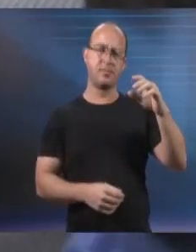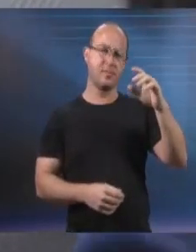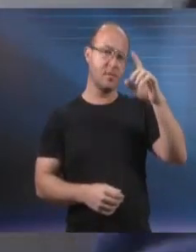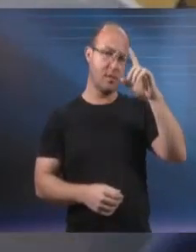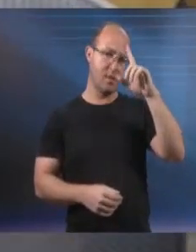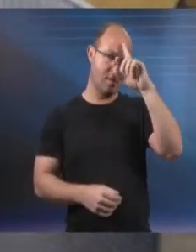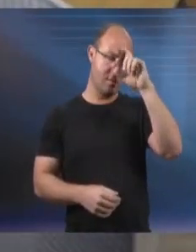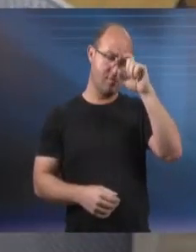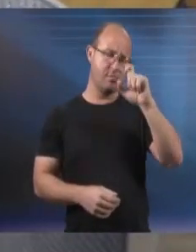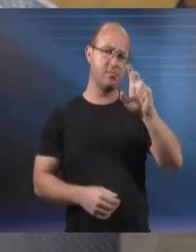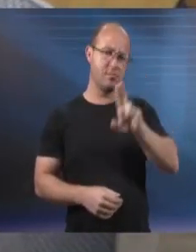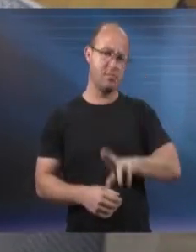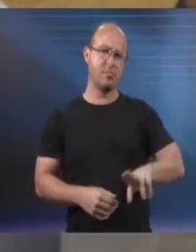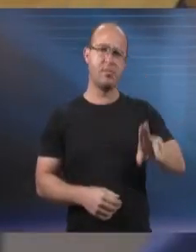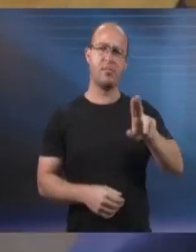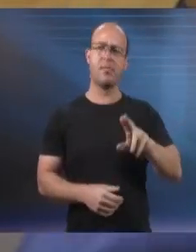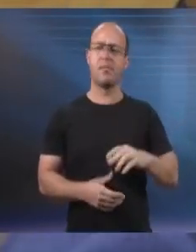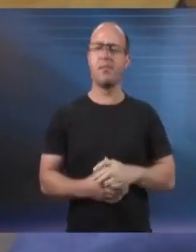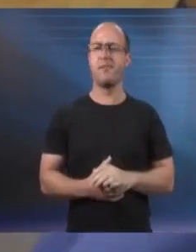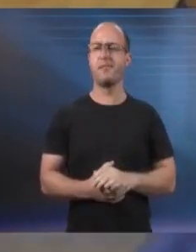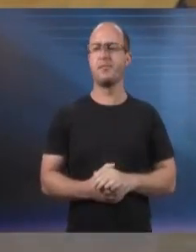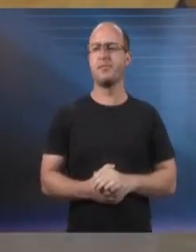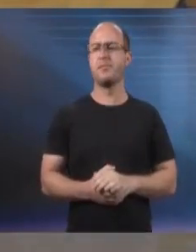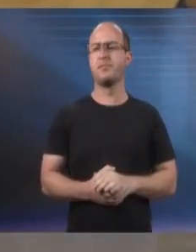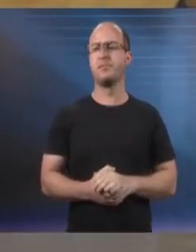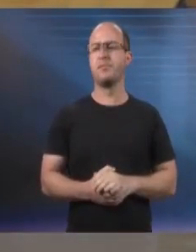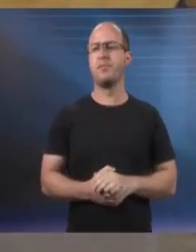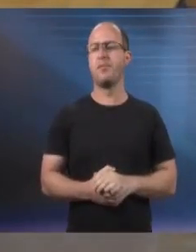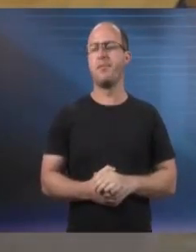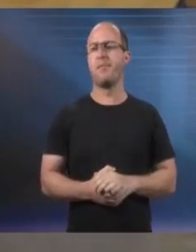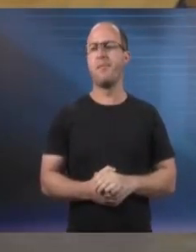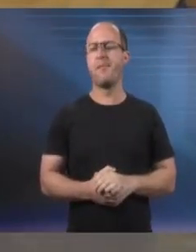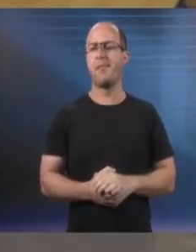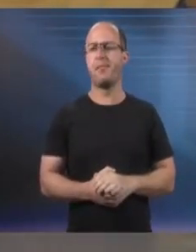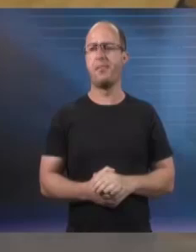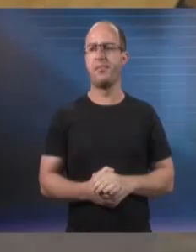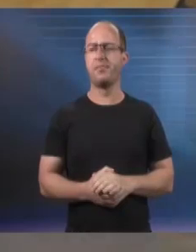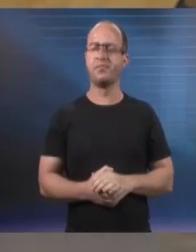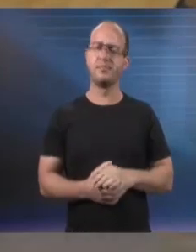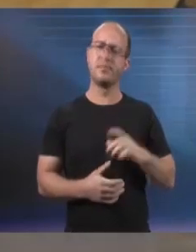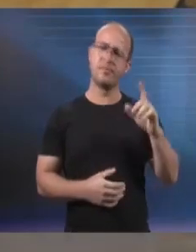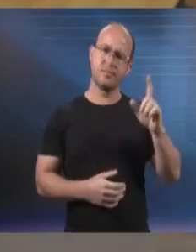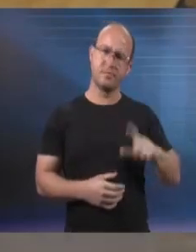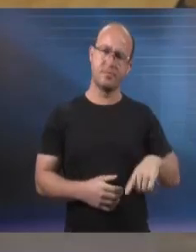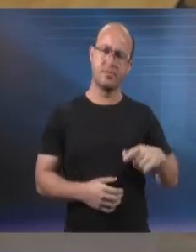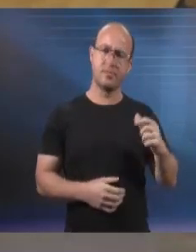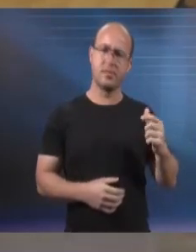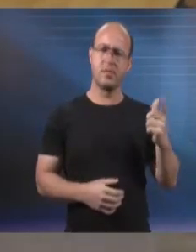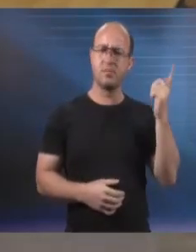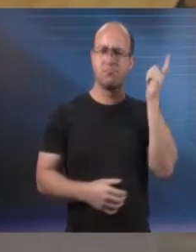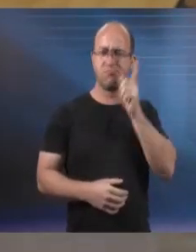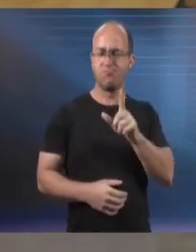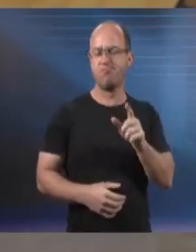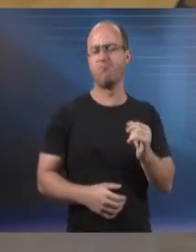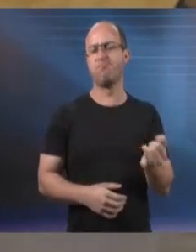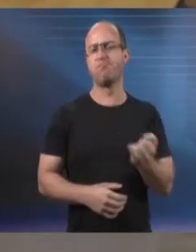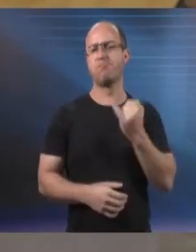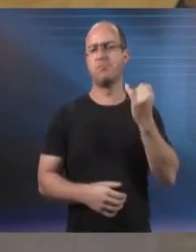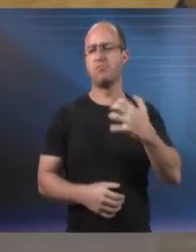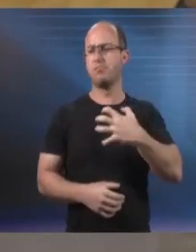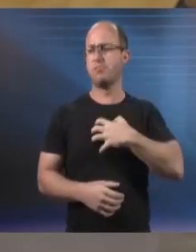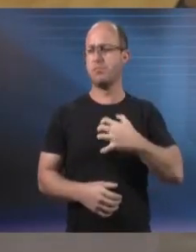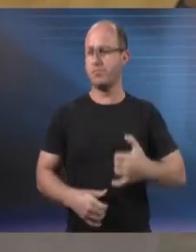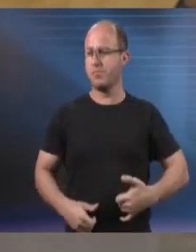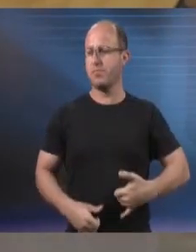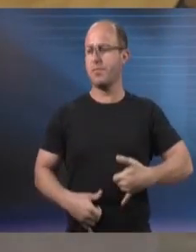de hospitais universitários. Consideramos que essa é uma conquista importante e eu tenho muito